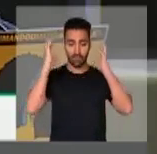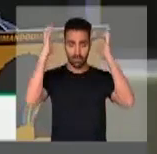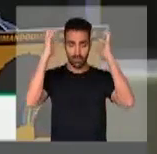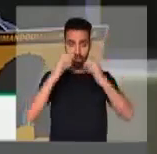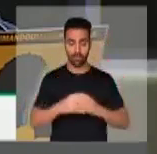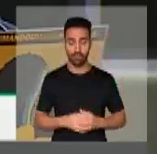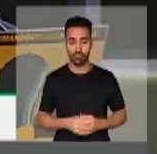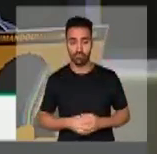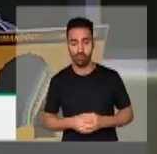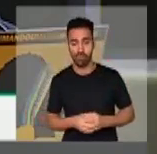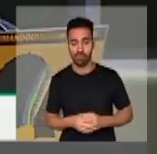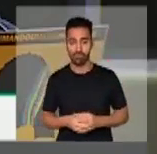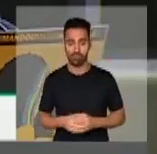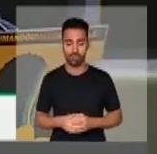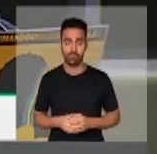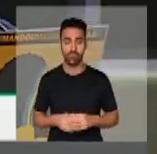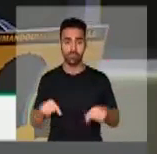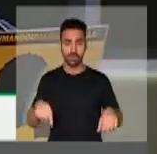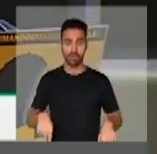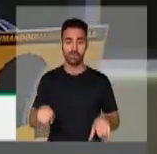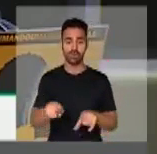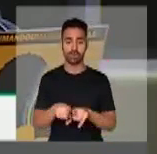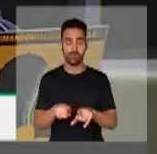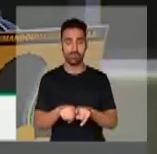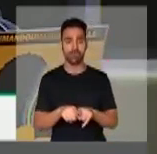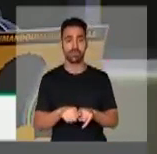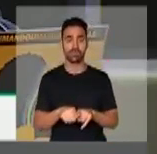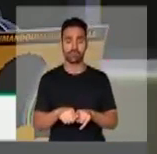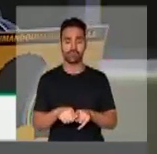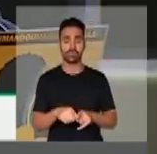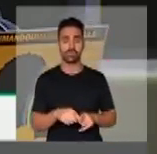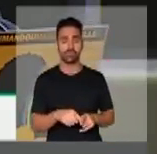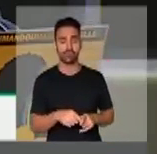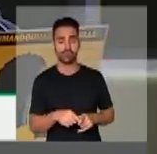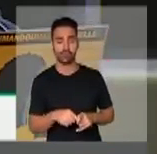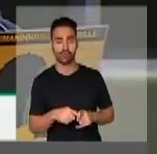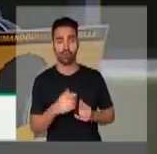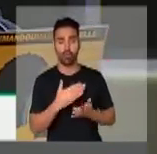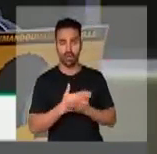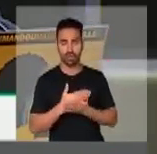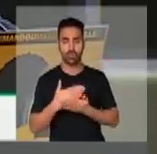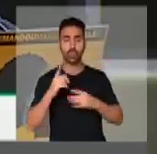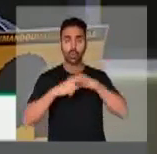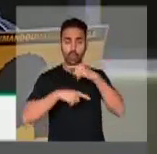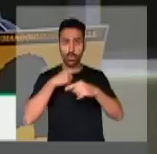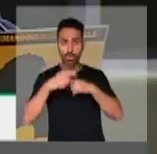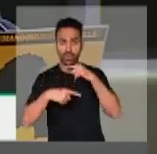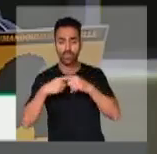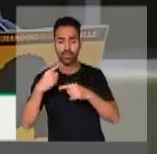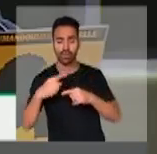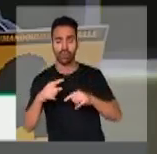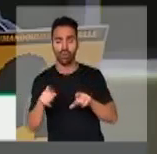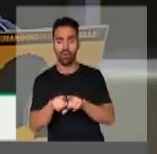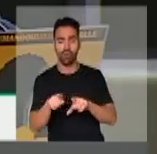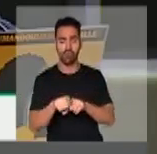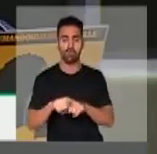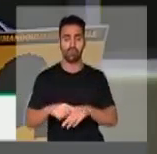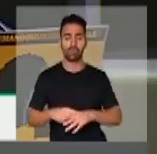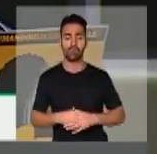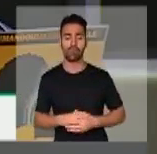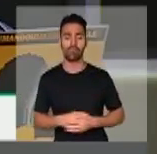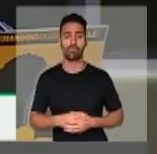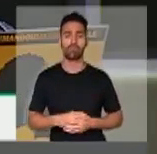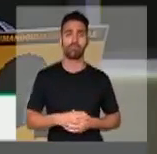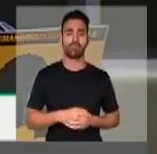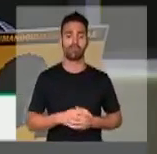Mas havia uma outra pergunta que aqui foi bradada, para que jamais